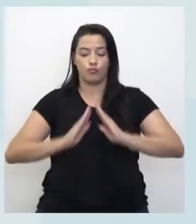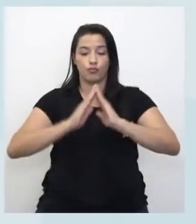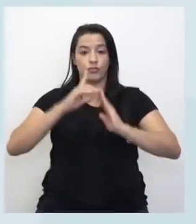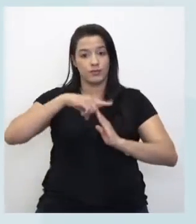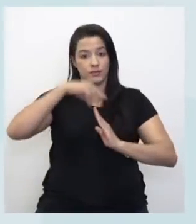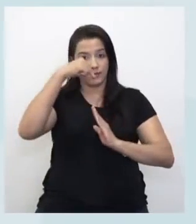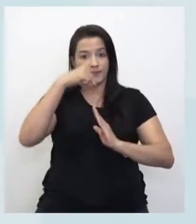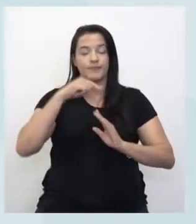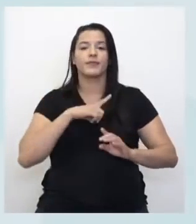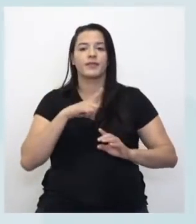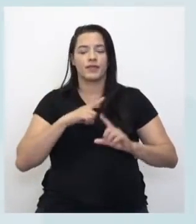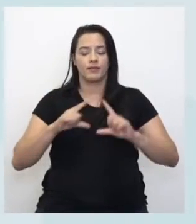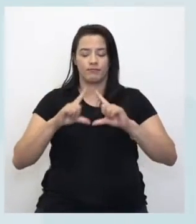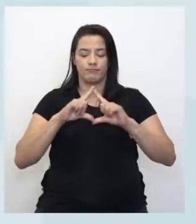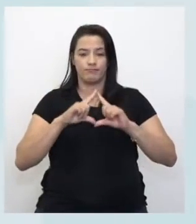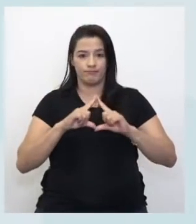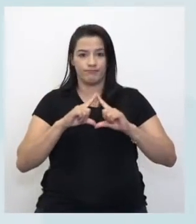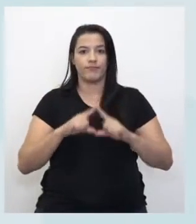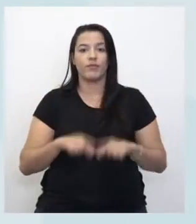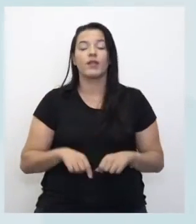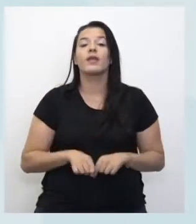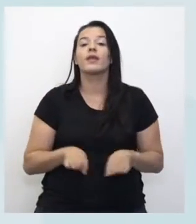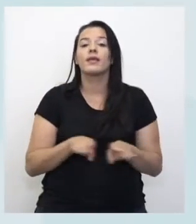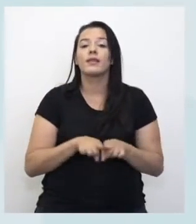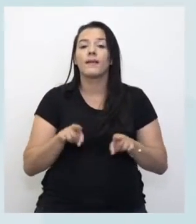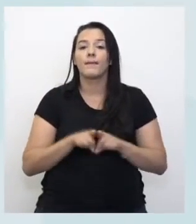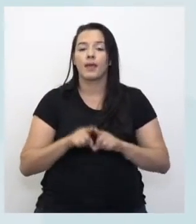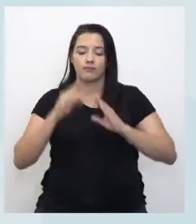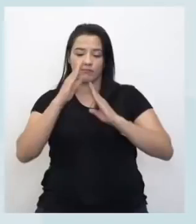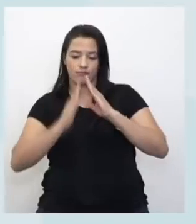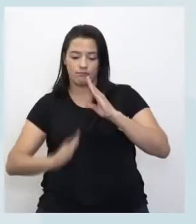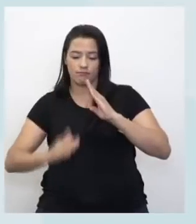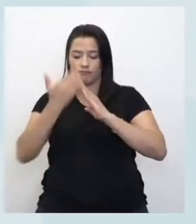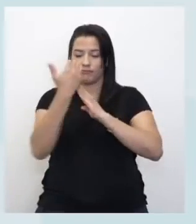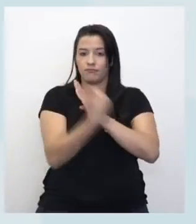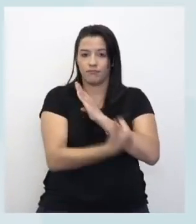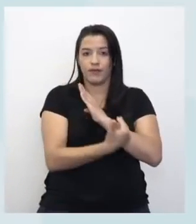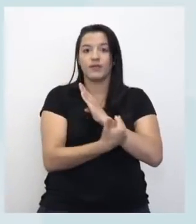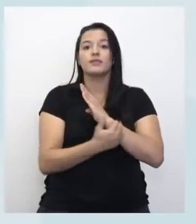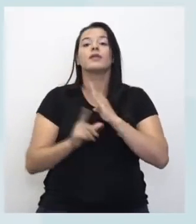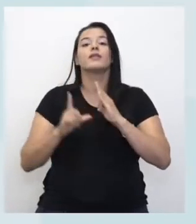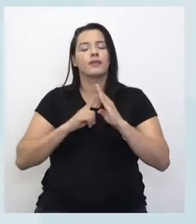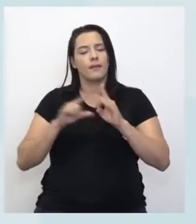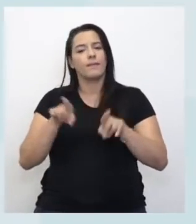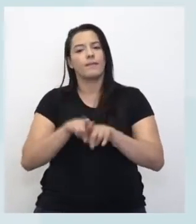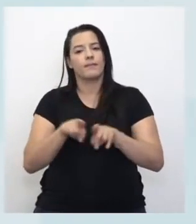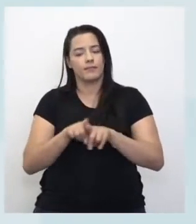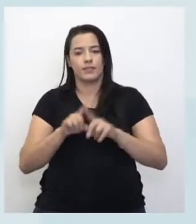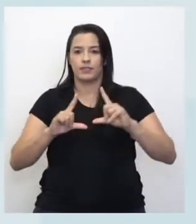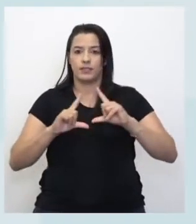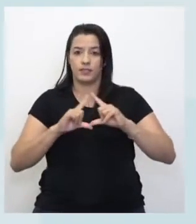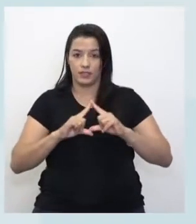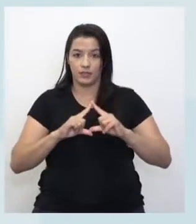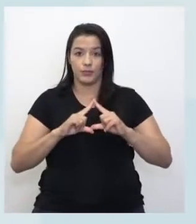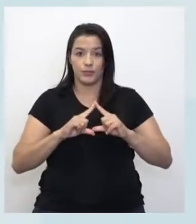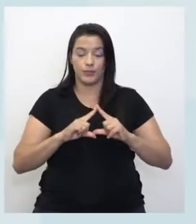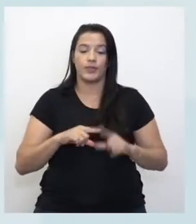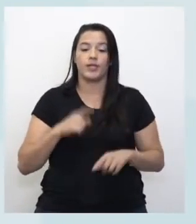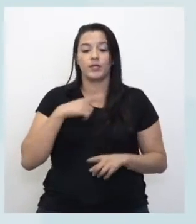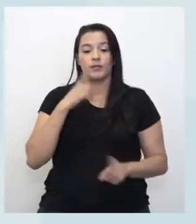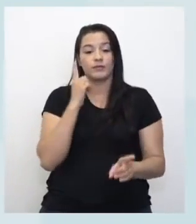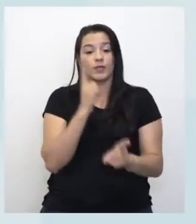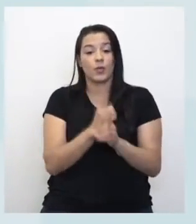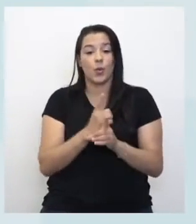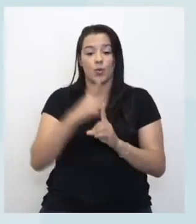base triangular. E as faces laterais são triângulos, encontrando aqui em